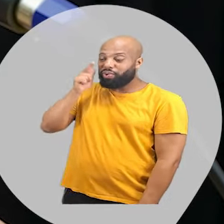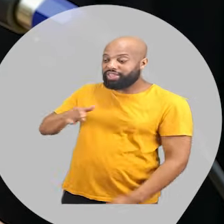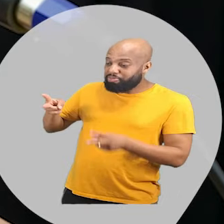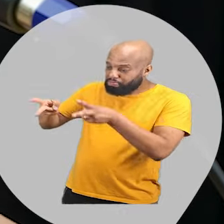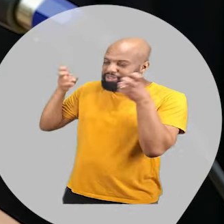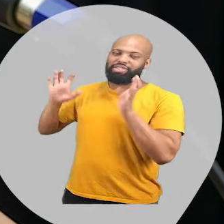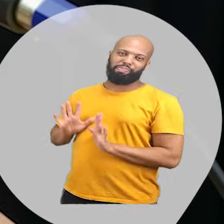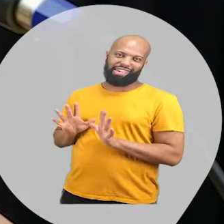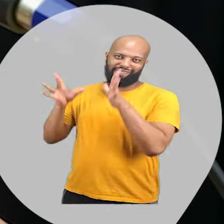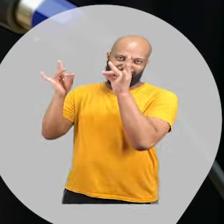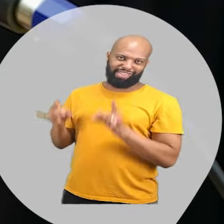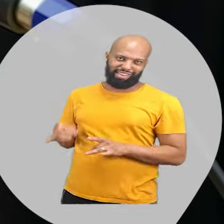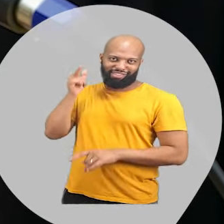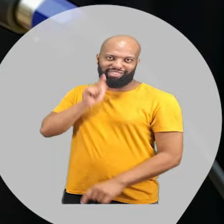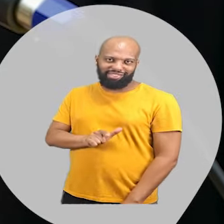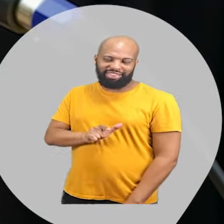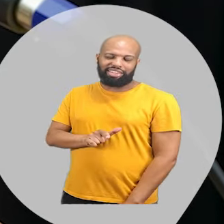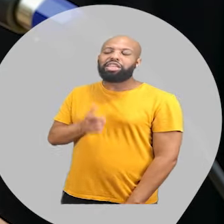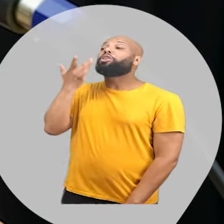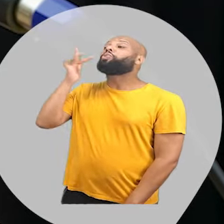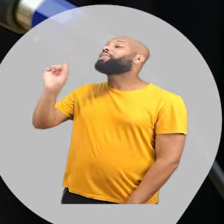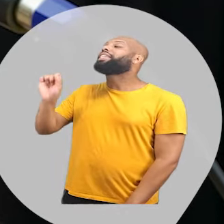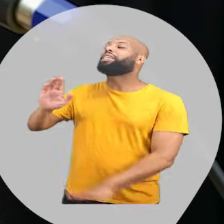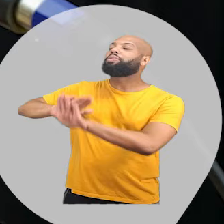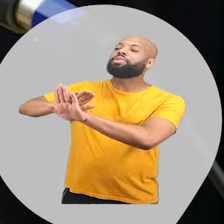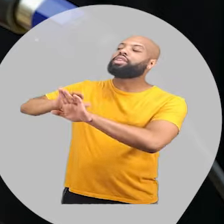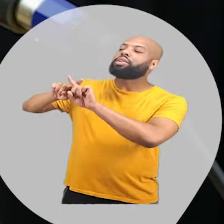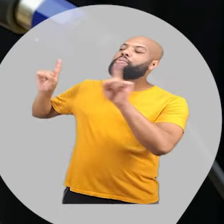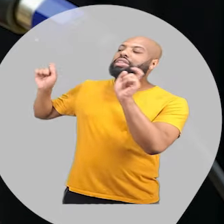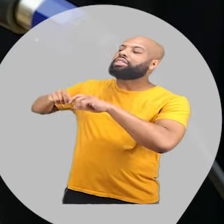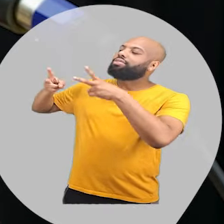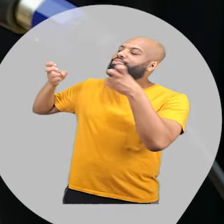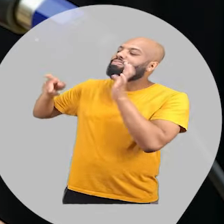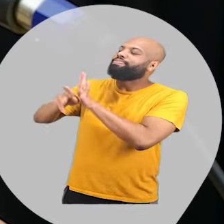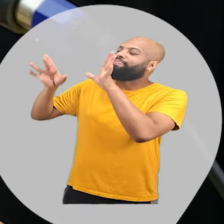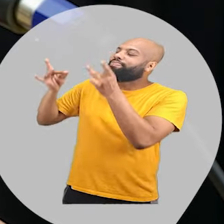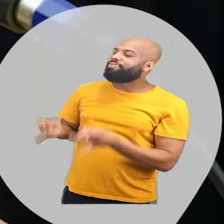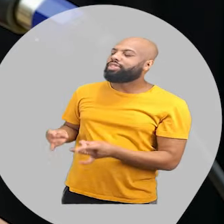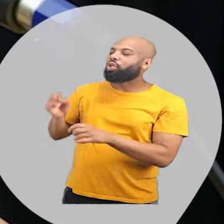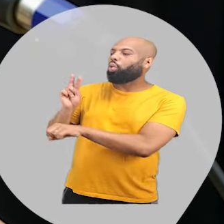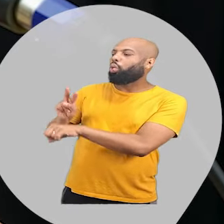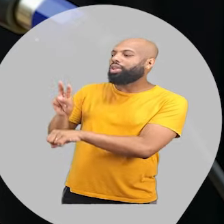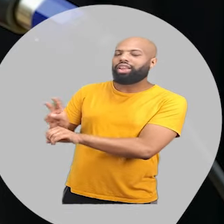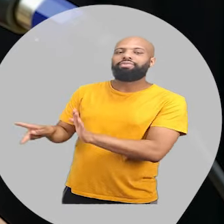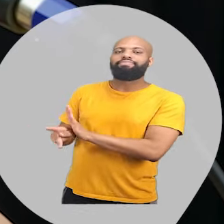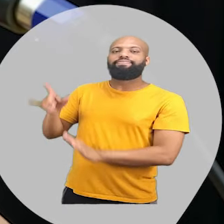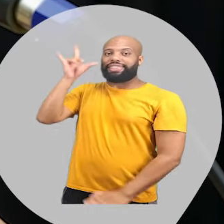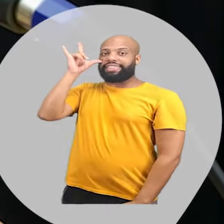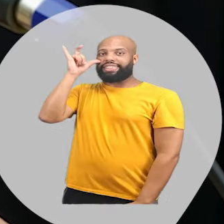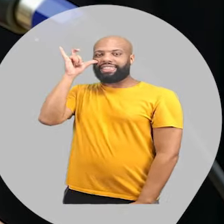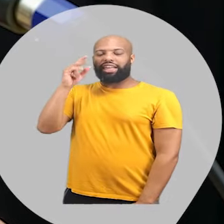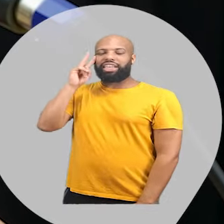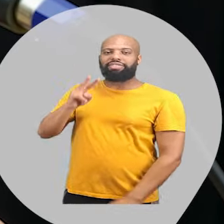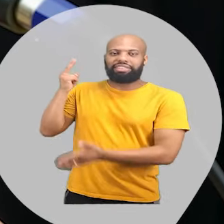dá para ver nas Entrelinhas ali sem a gente saber que tem alguém por trás né é o cuidado da página a gente vê